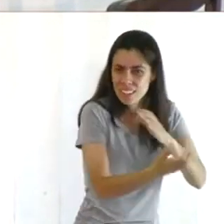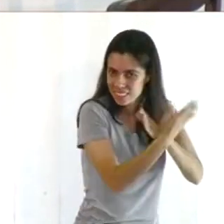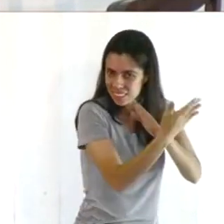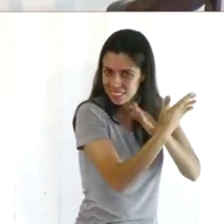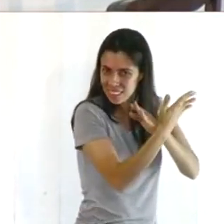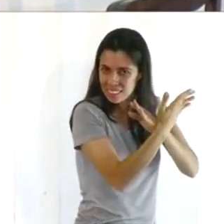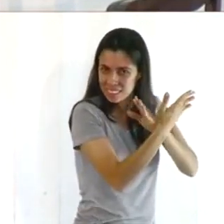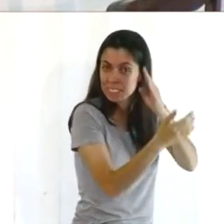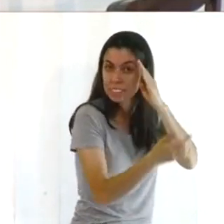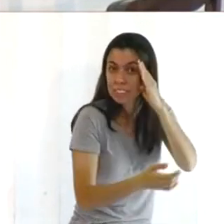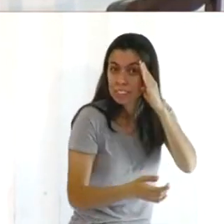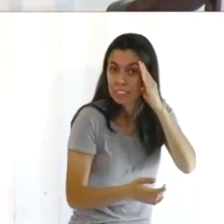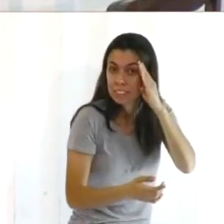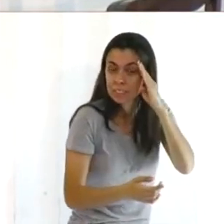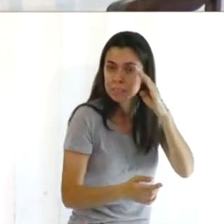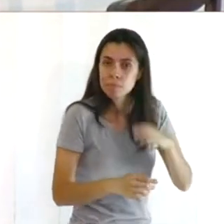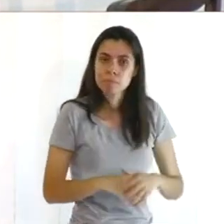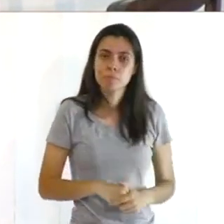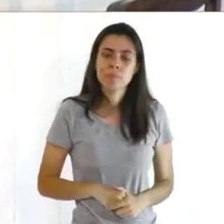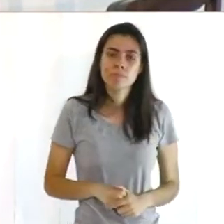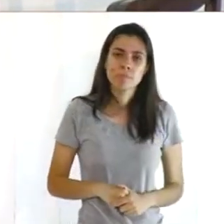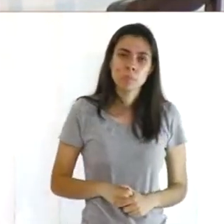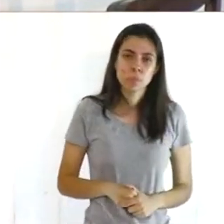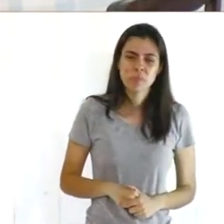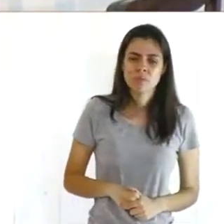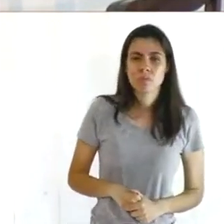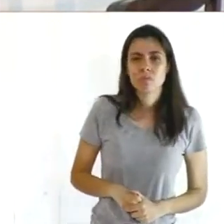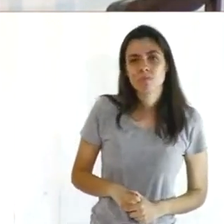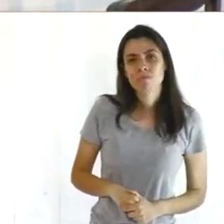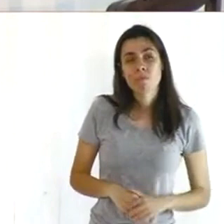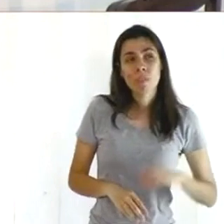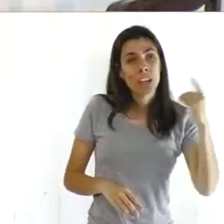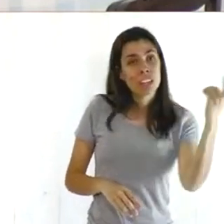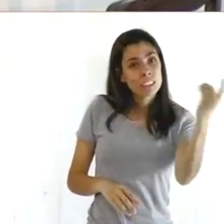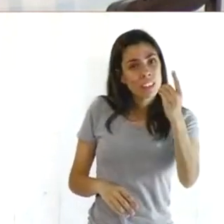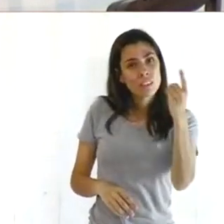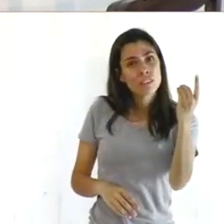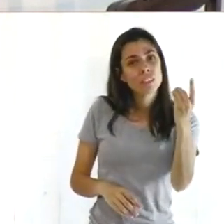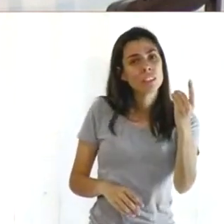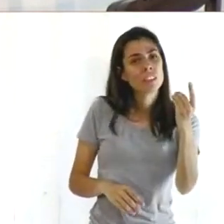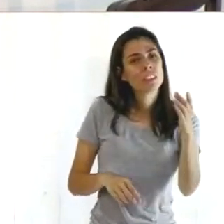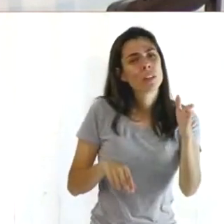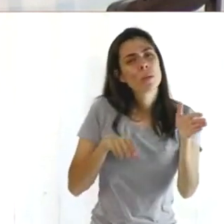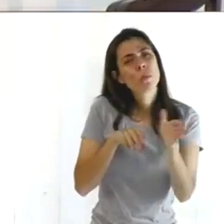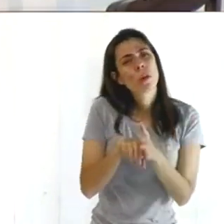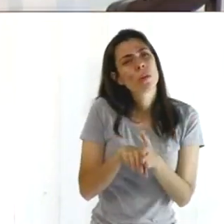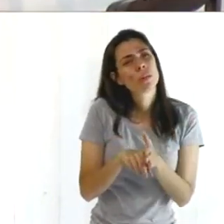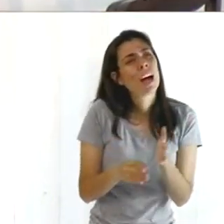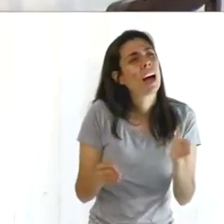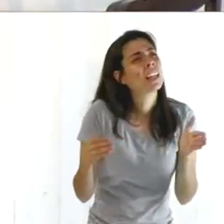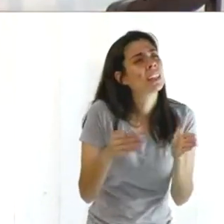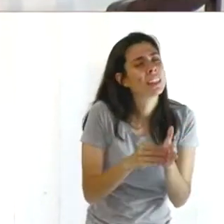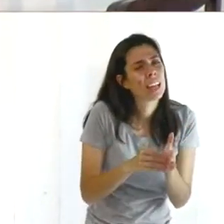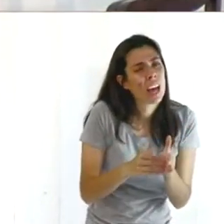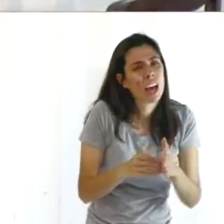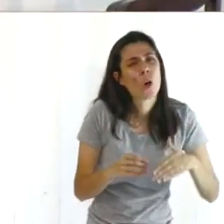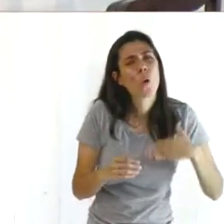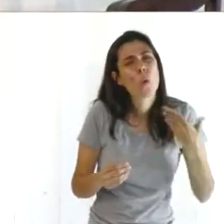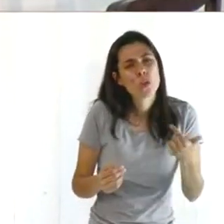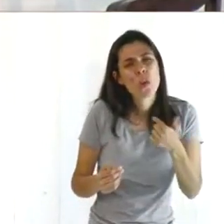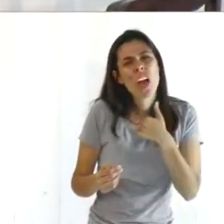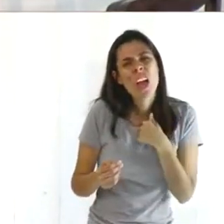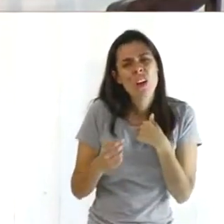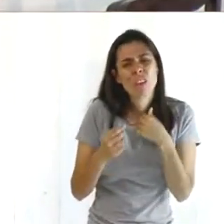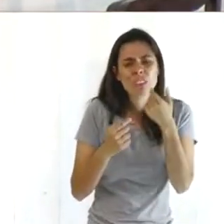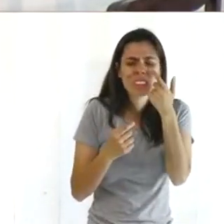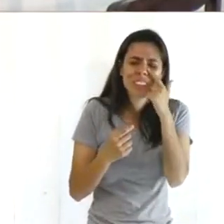eu relutando dentro de minha alma, com tristeza no coração cada dia? Nós não sabemos quanto tempo